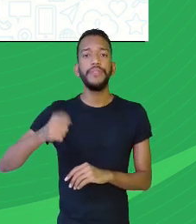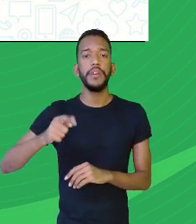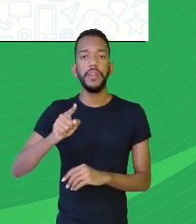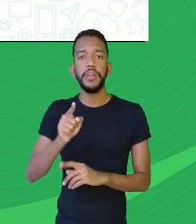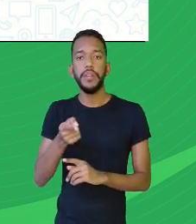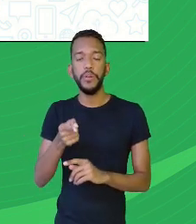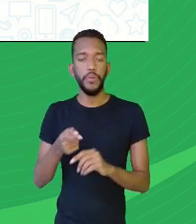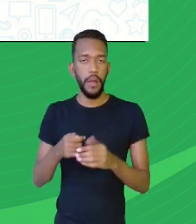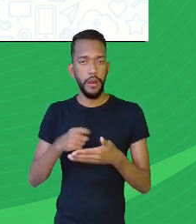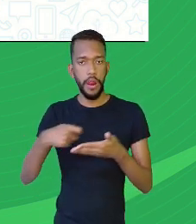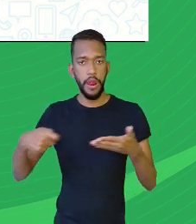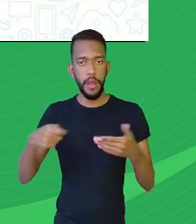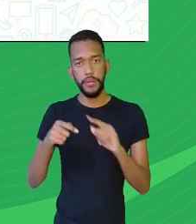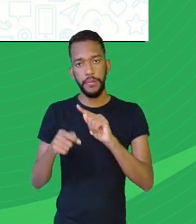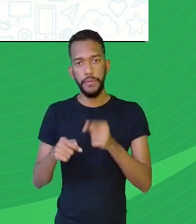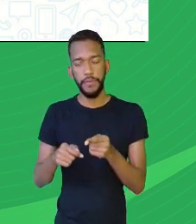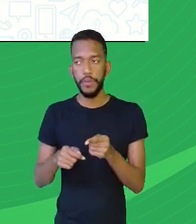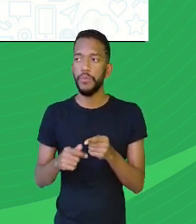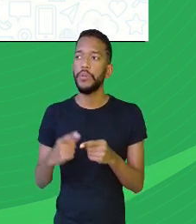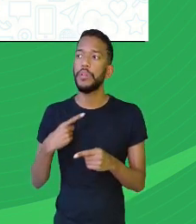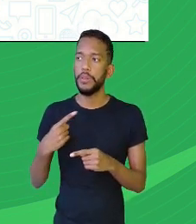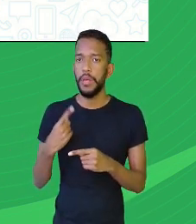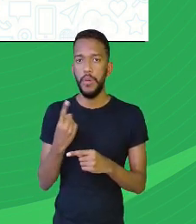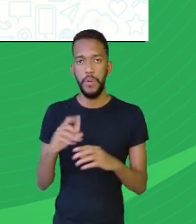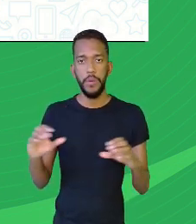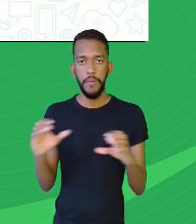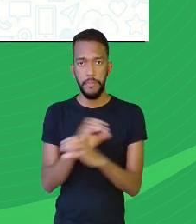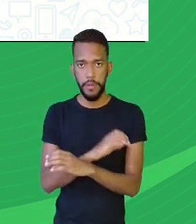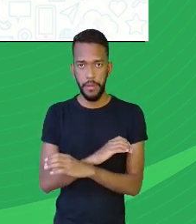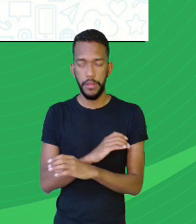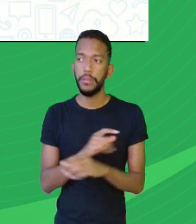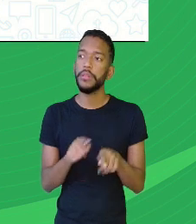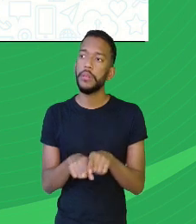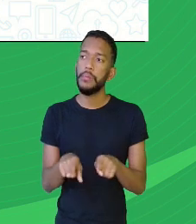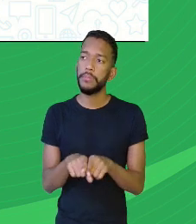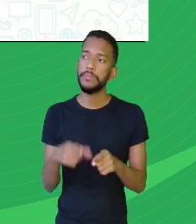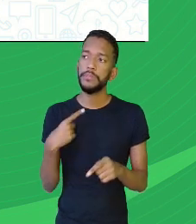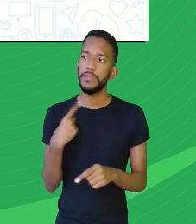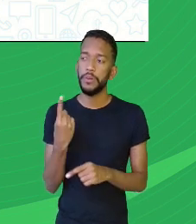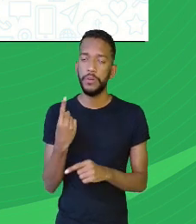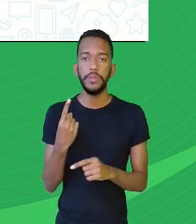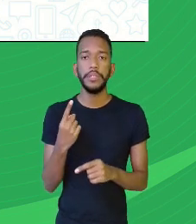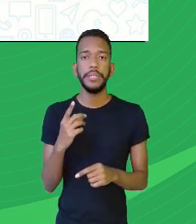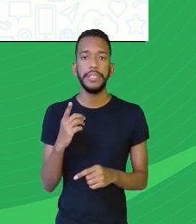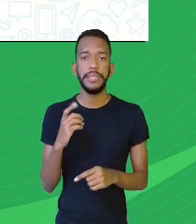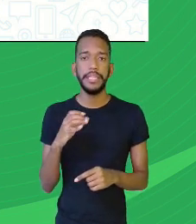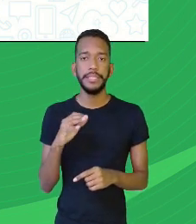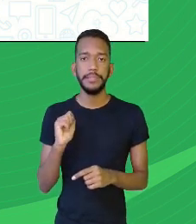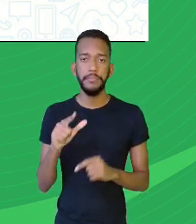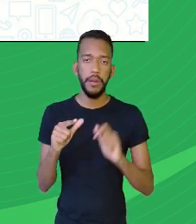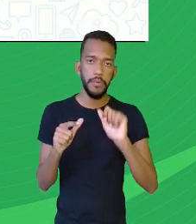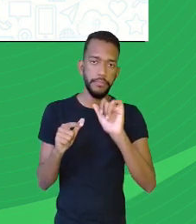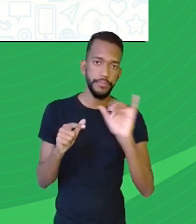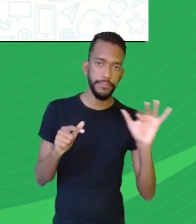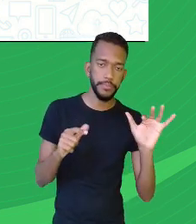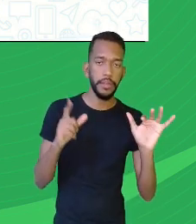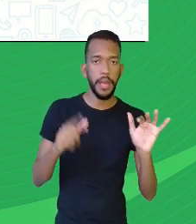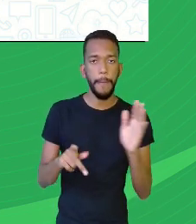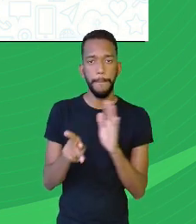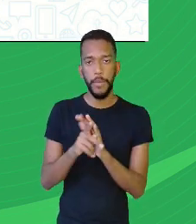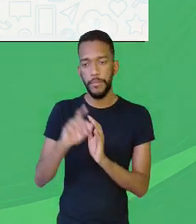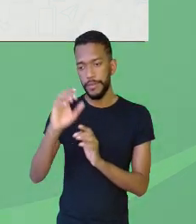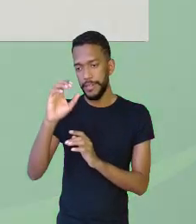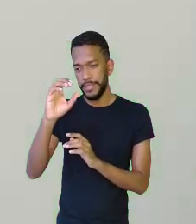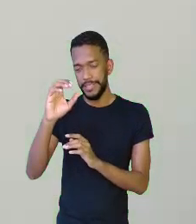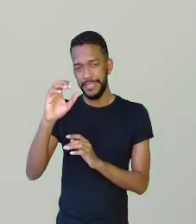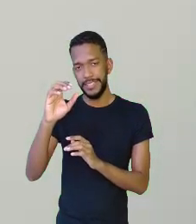vírgula. Os números são formados por uma parte inteira e uma parte decimal que se apresenta à direita da